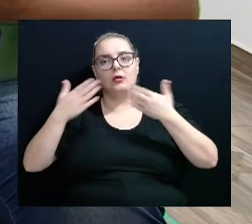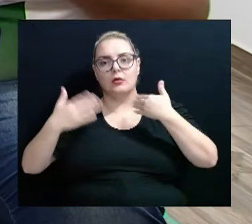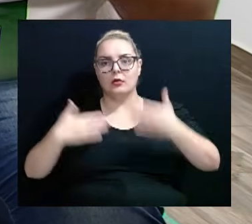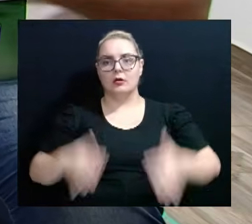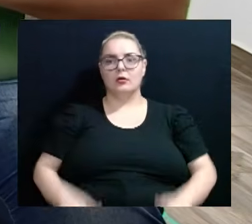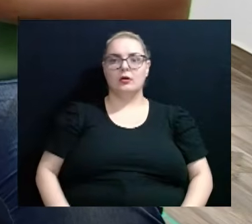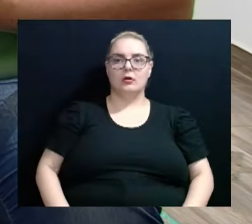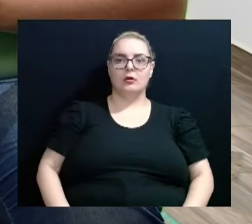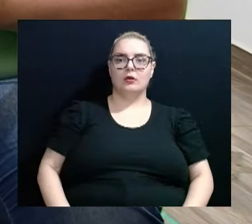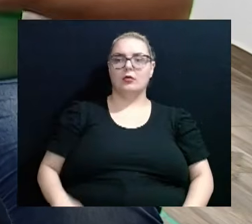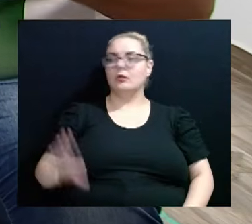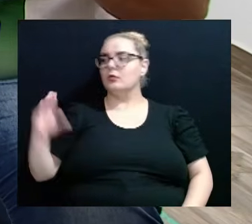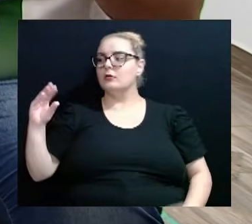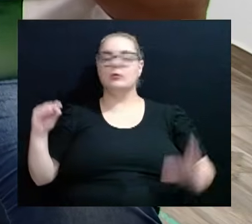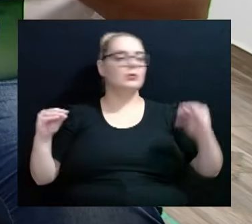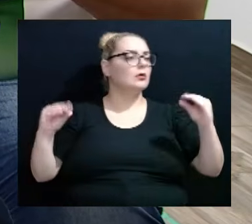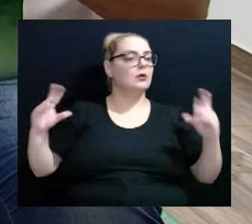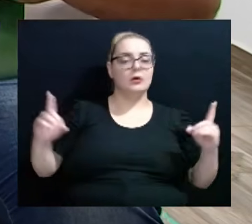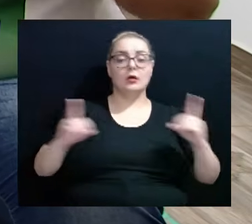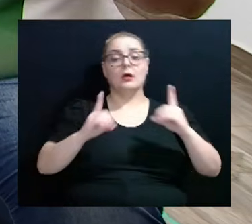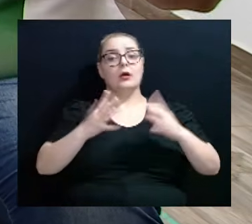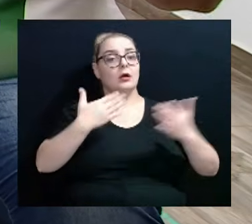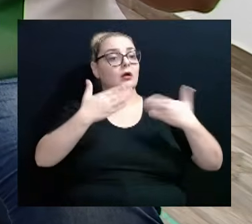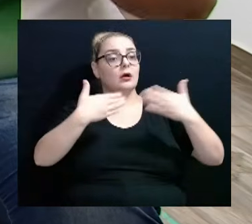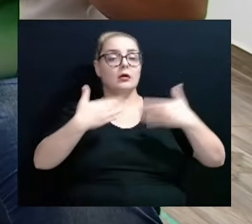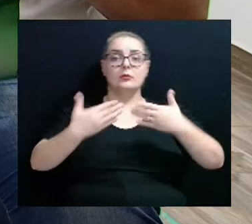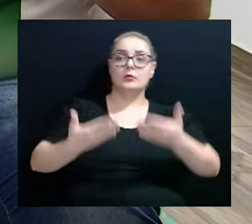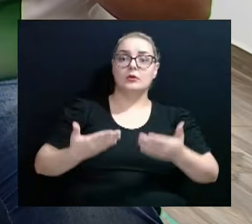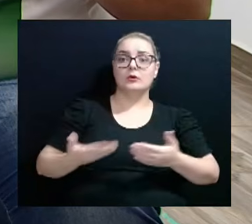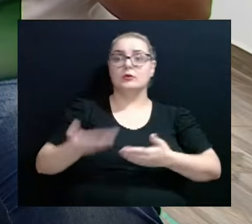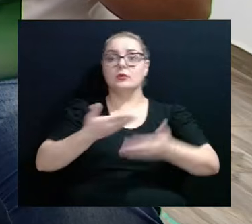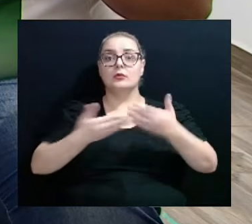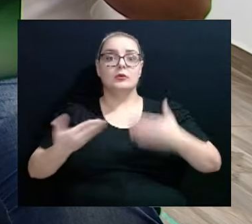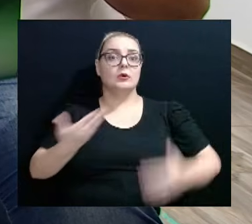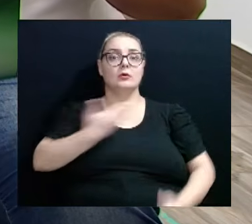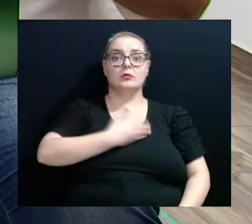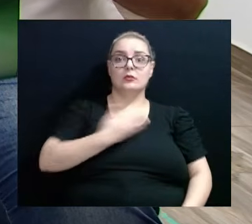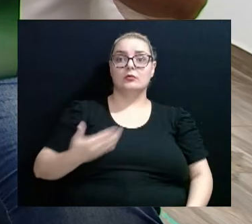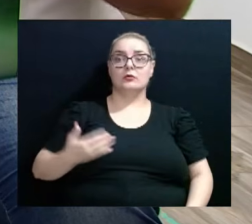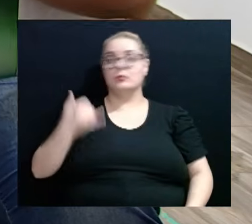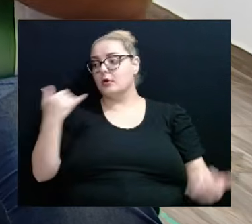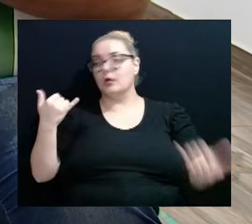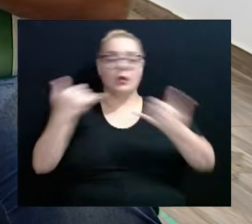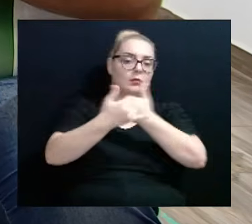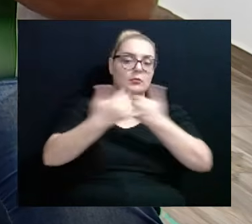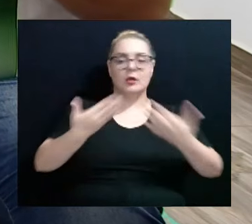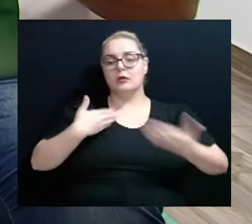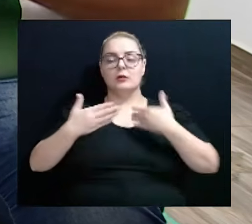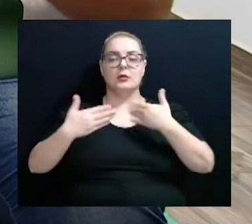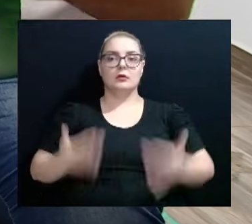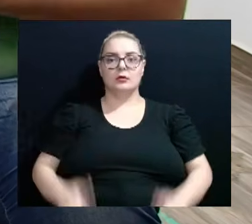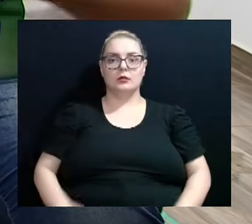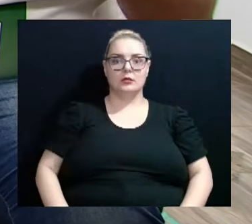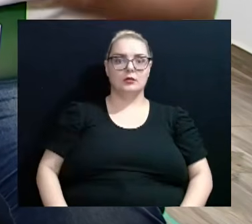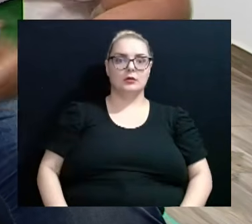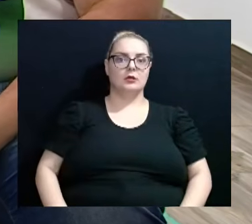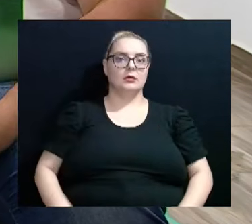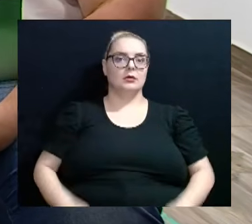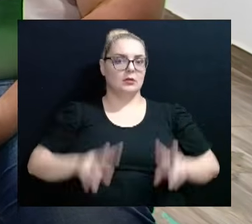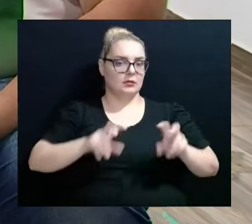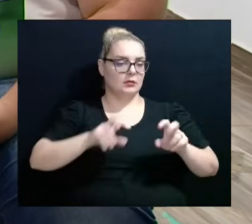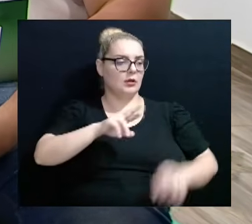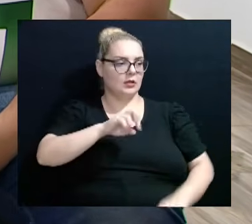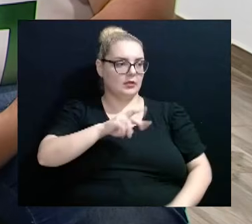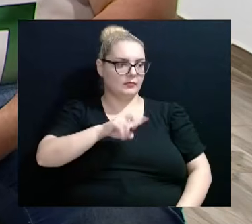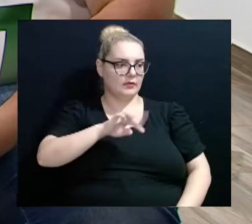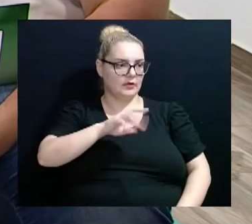mundo junto. Aí de repente um começa a falar de um lado, outro começa do outro, aí do nada já cria uma amizade, já troca